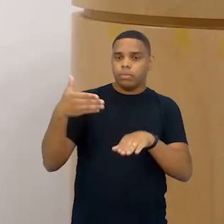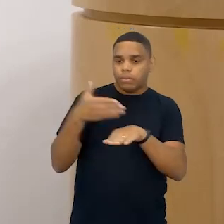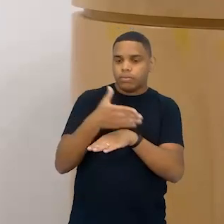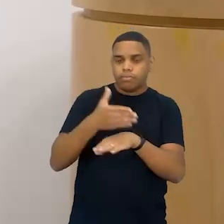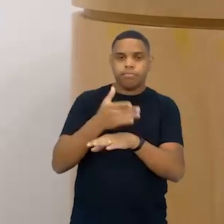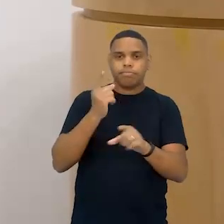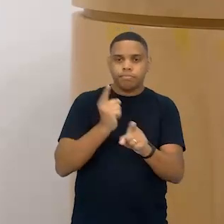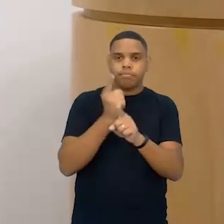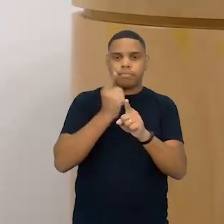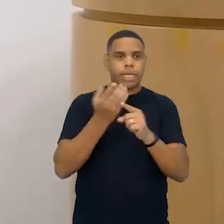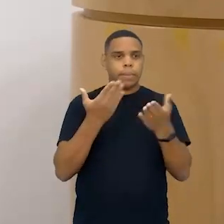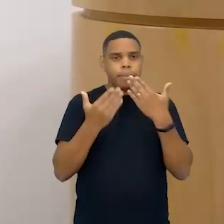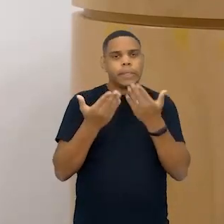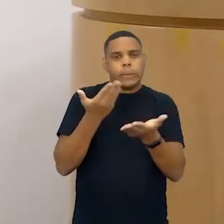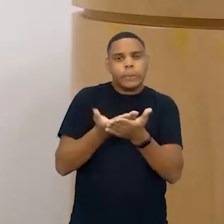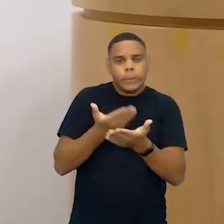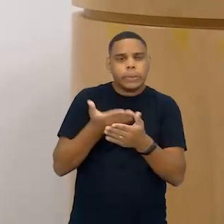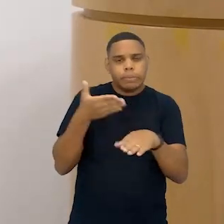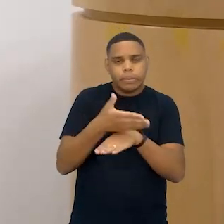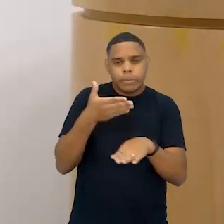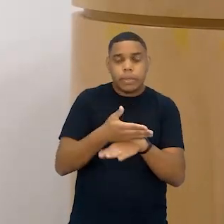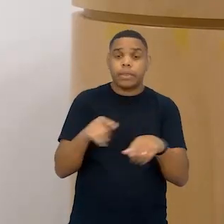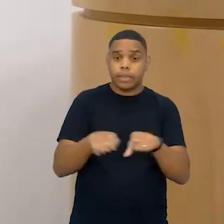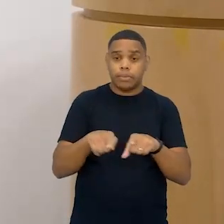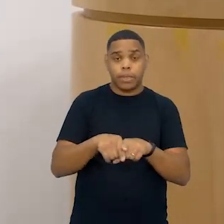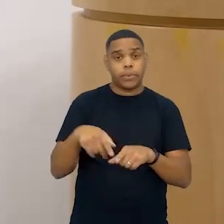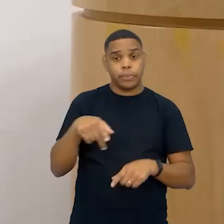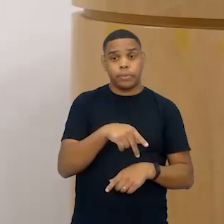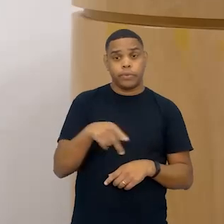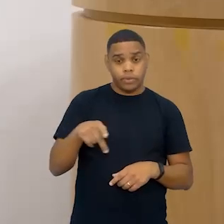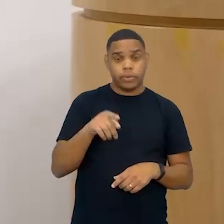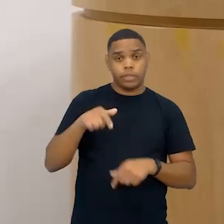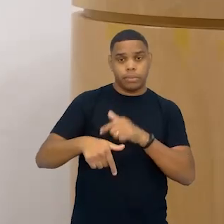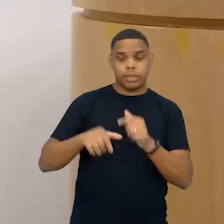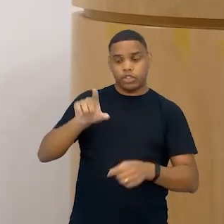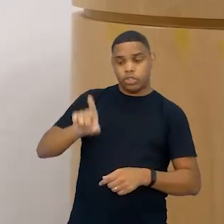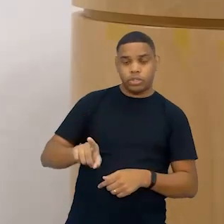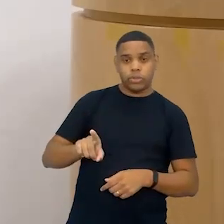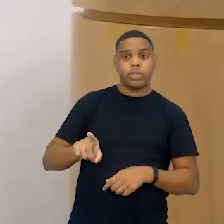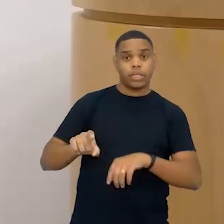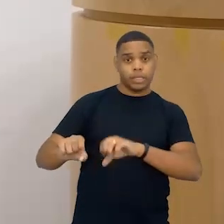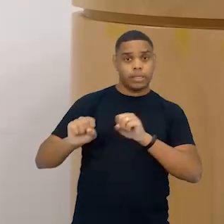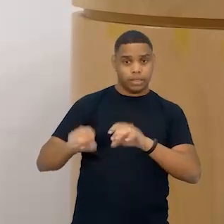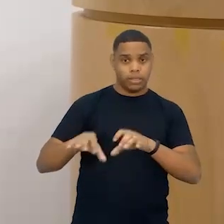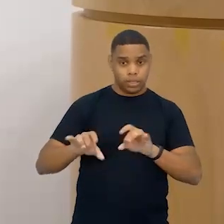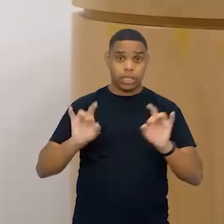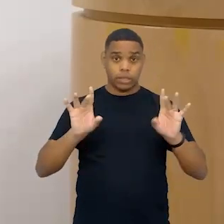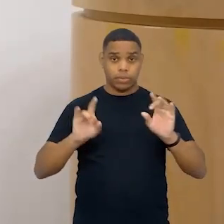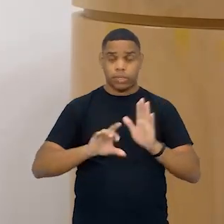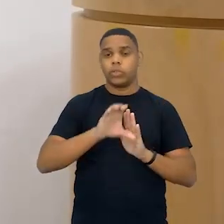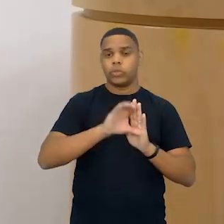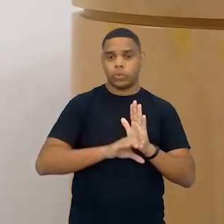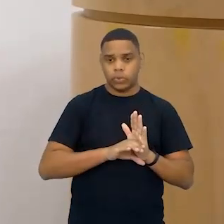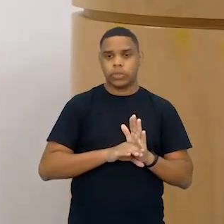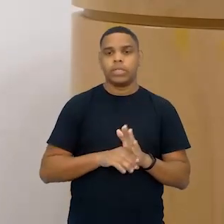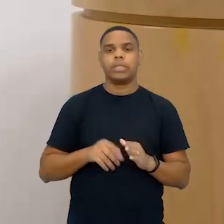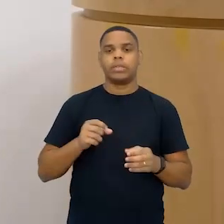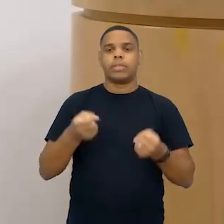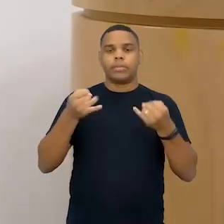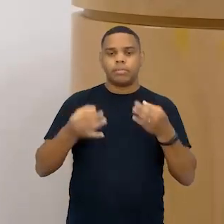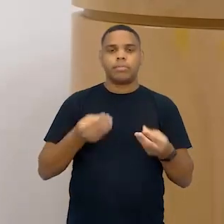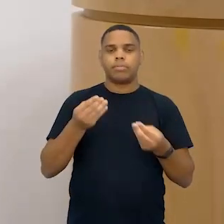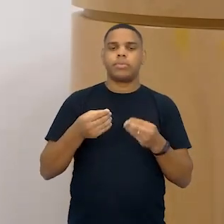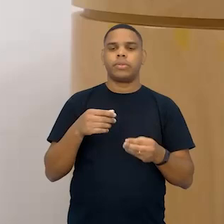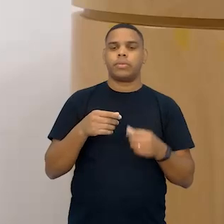desses encontros como cursista, e você tem o professor que está na diretoria de ensino, que são os especialistas em currículos, que vão orientar